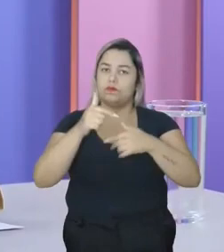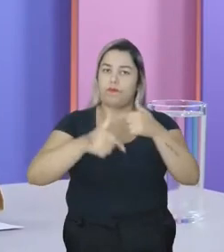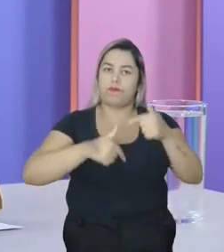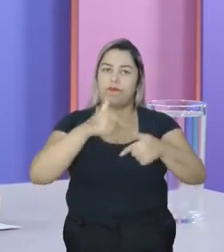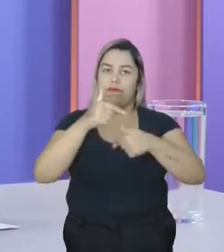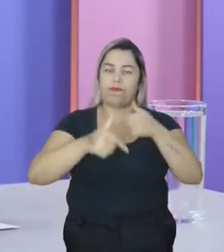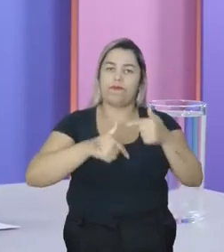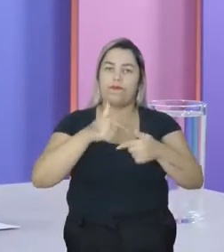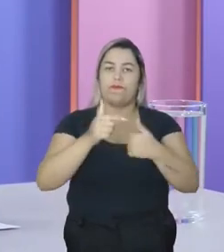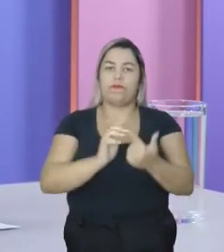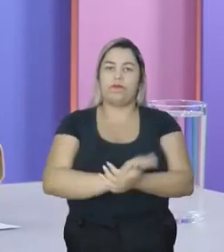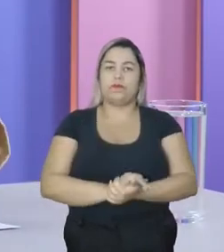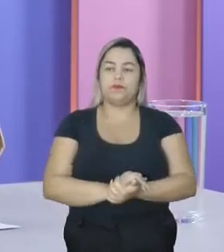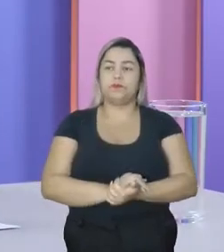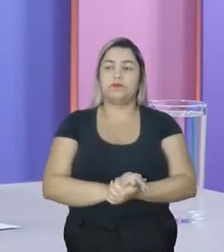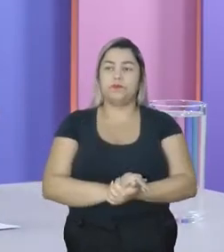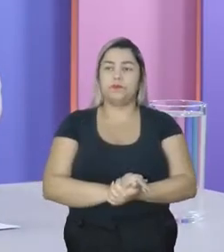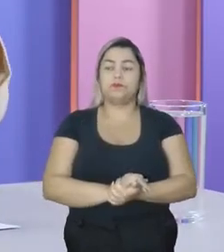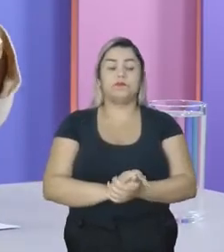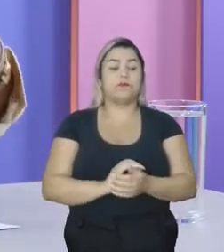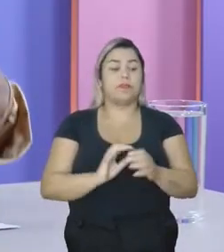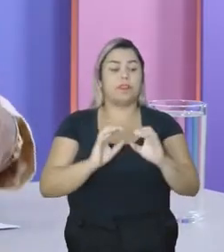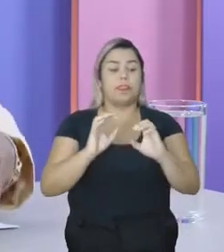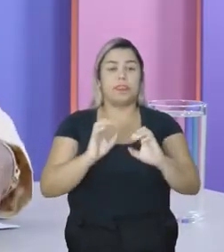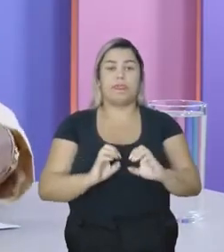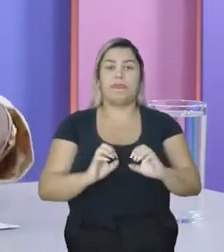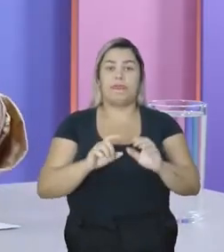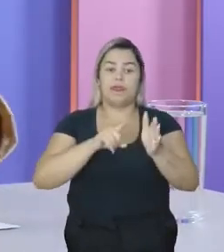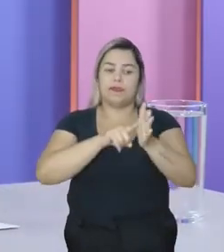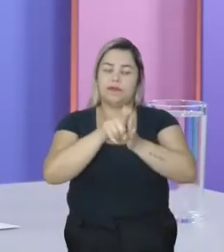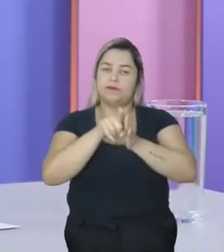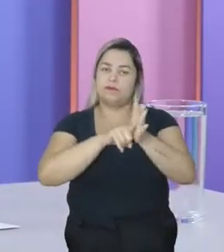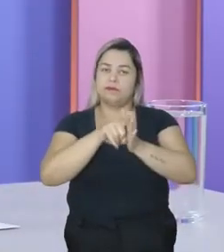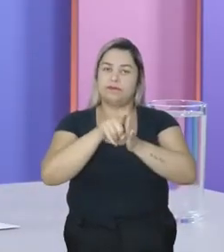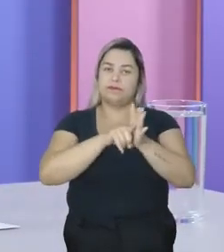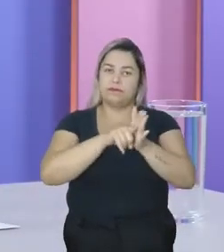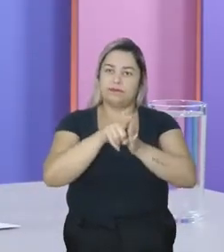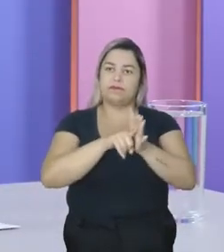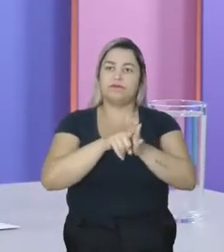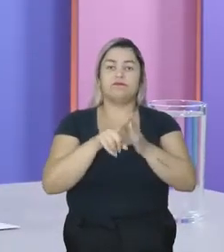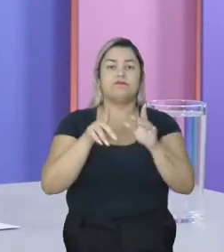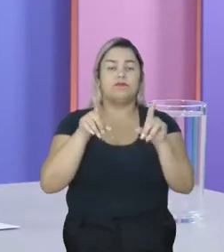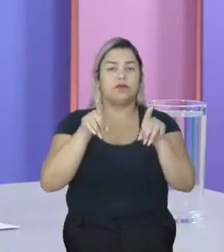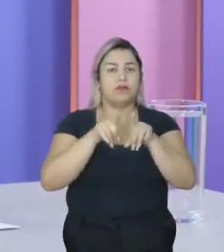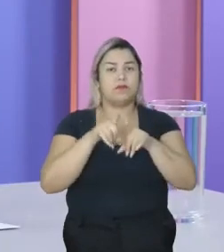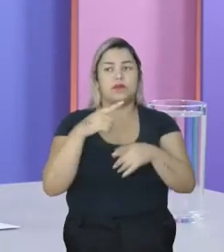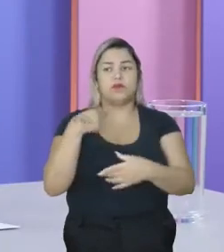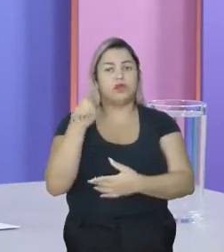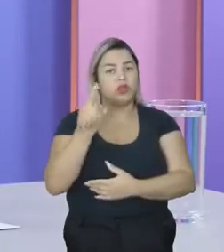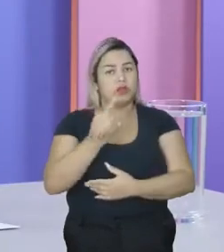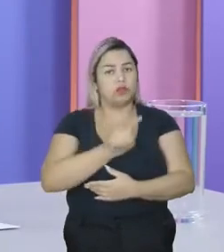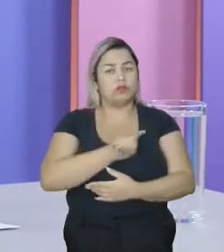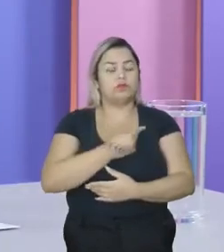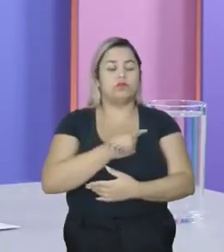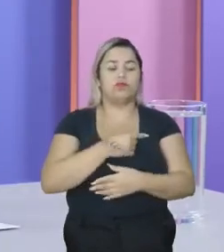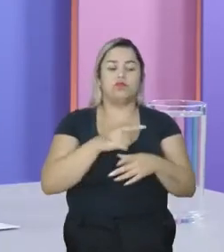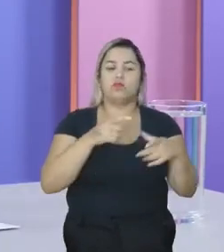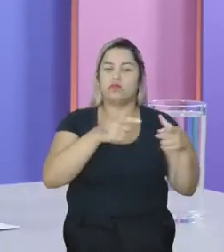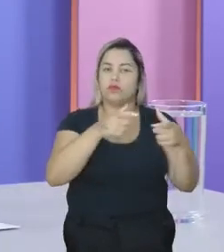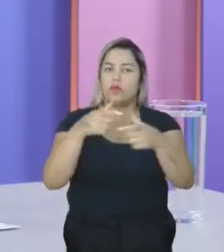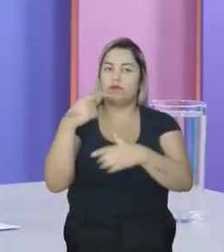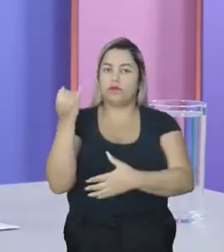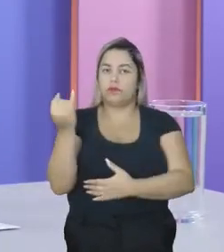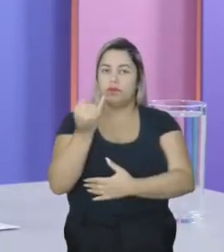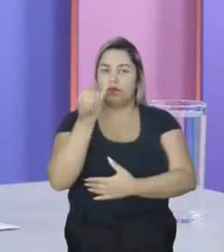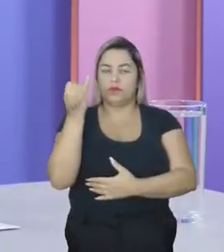né? As estruturas de fiscalização foram desmontadas e a gente viu setores